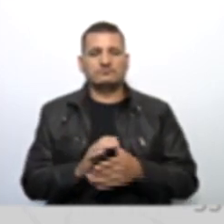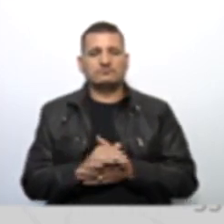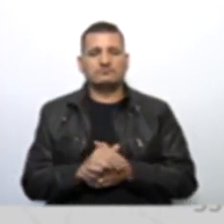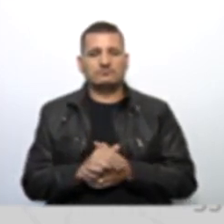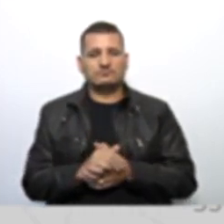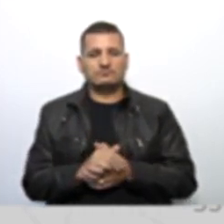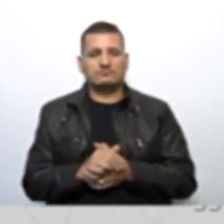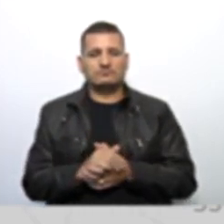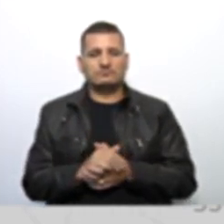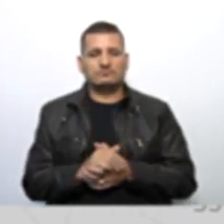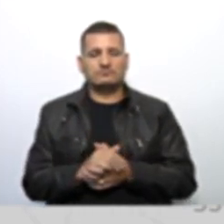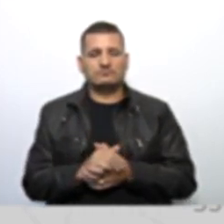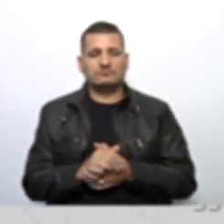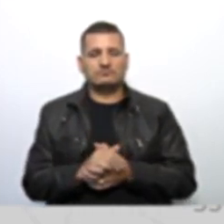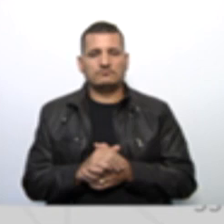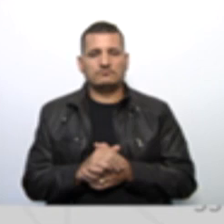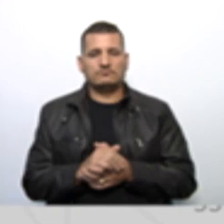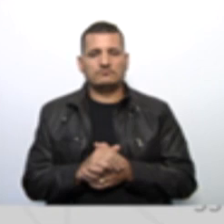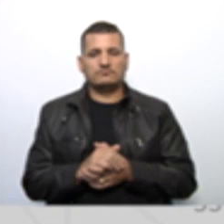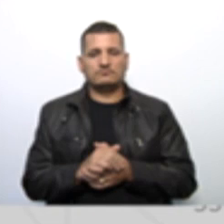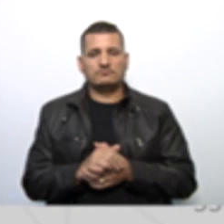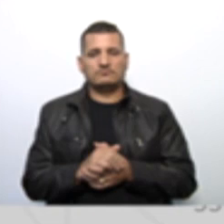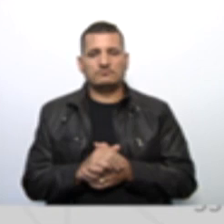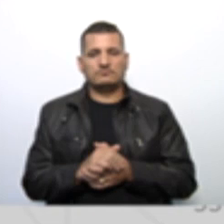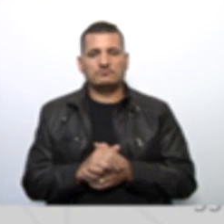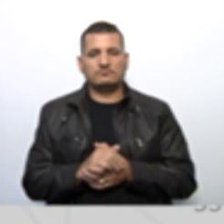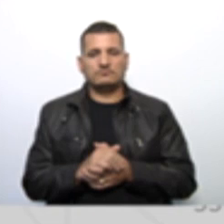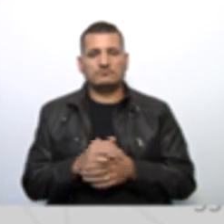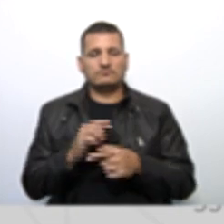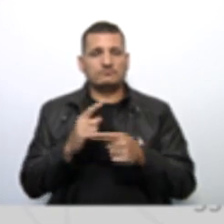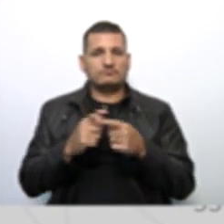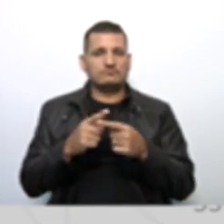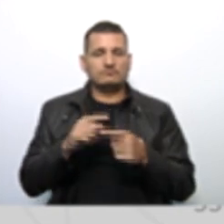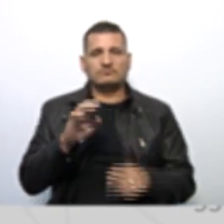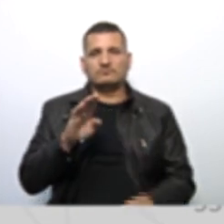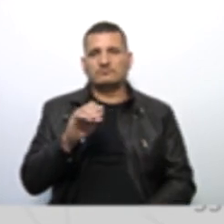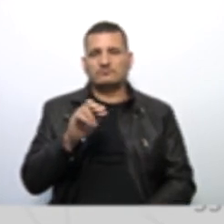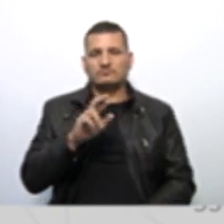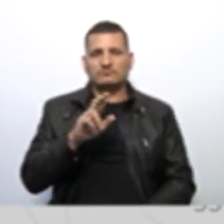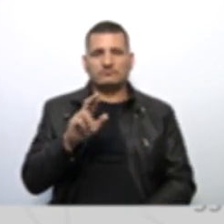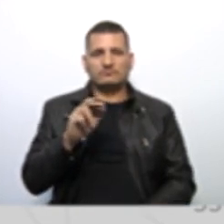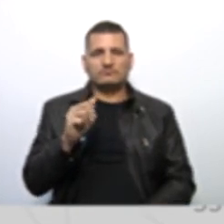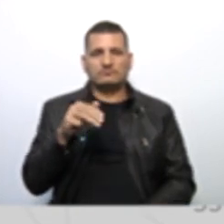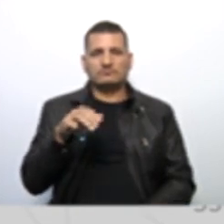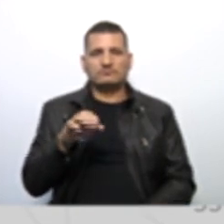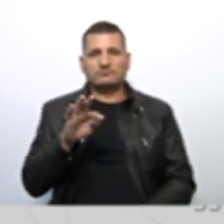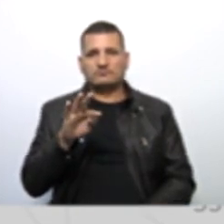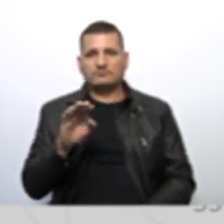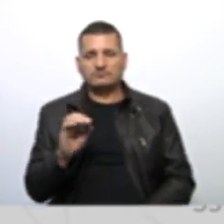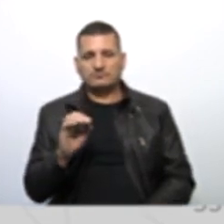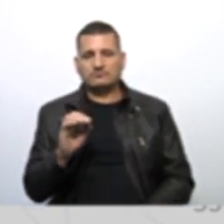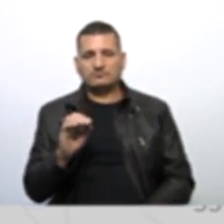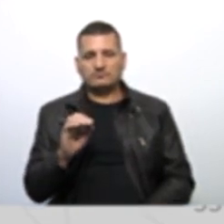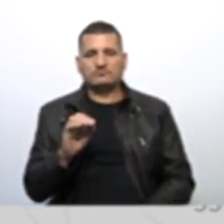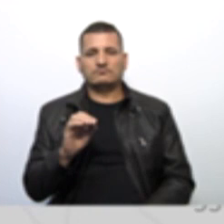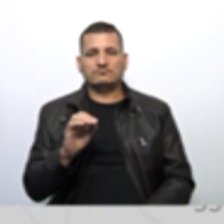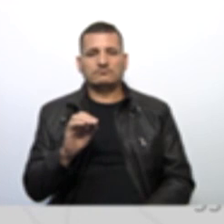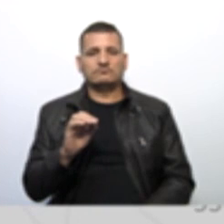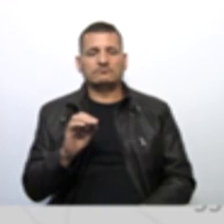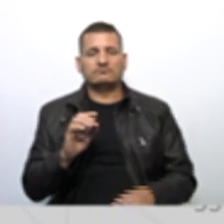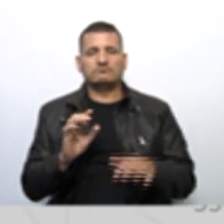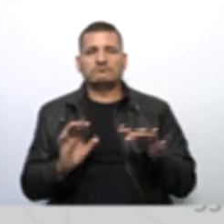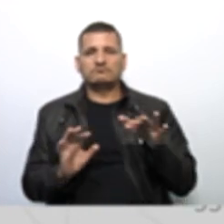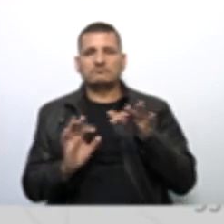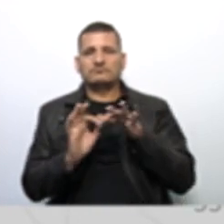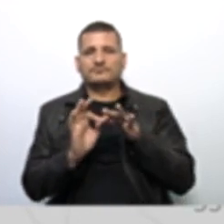ponto. Por quê? Porque a questão barramento já supriu o que a questão